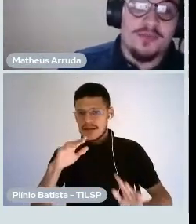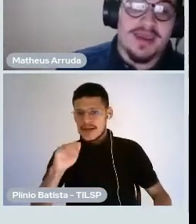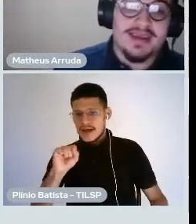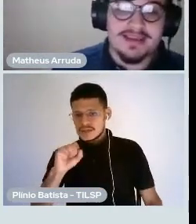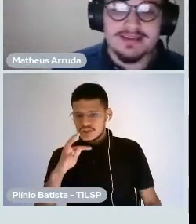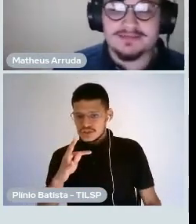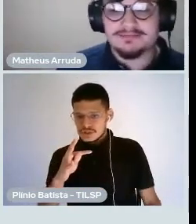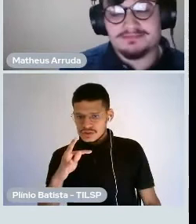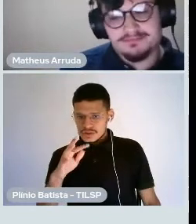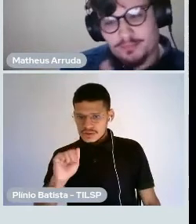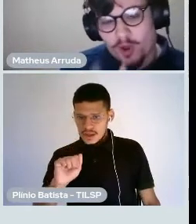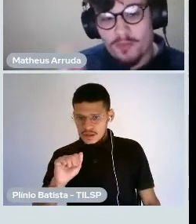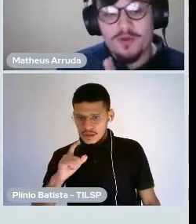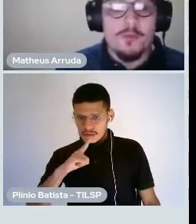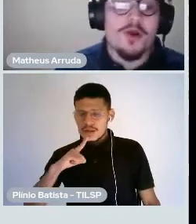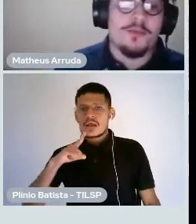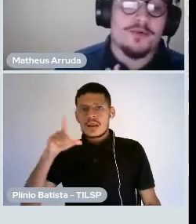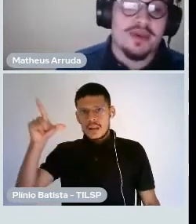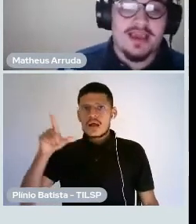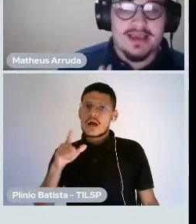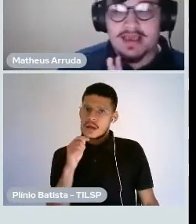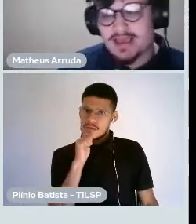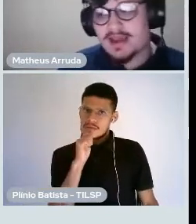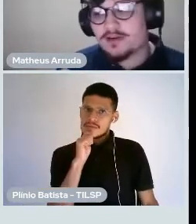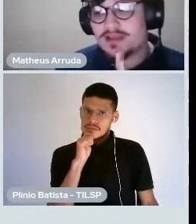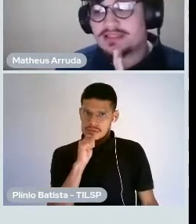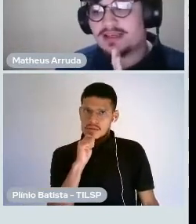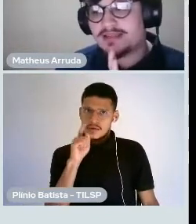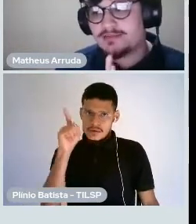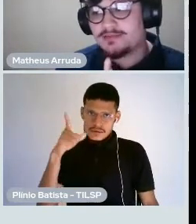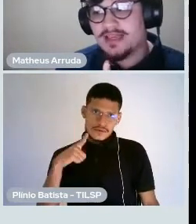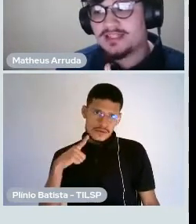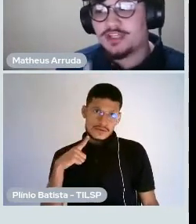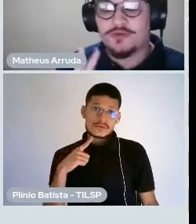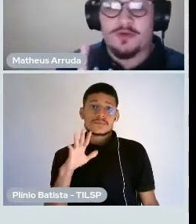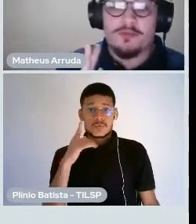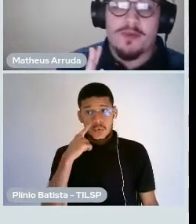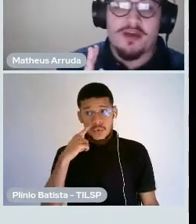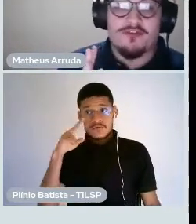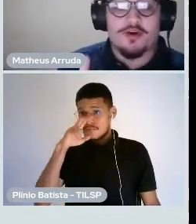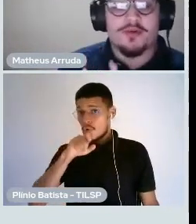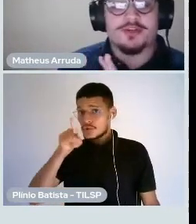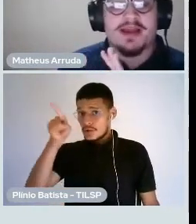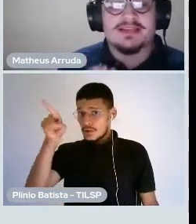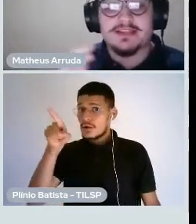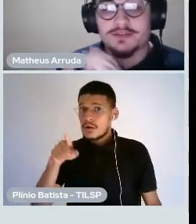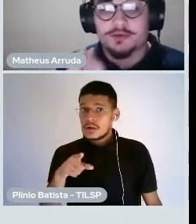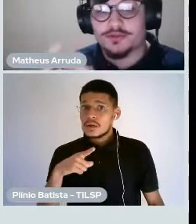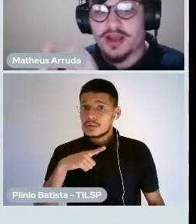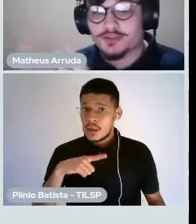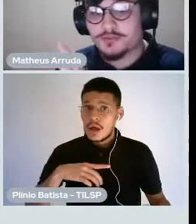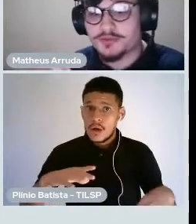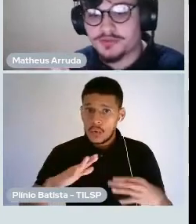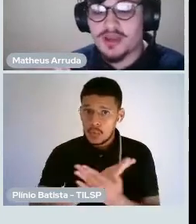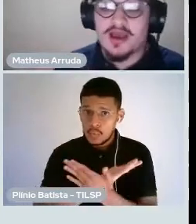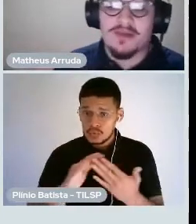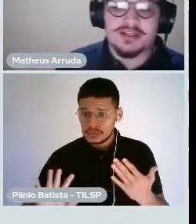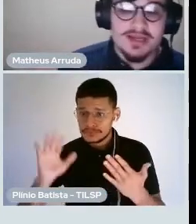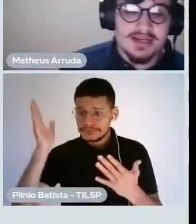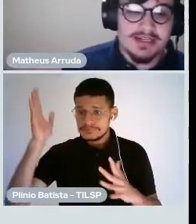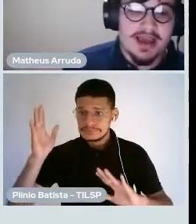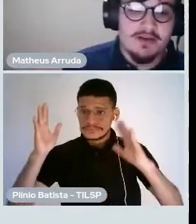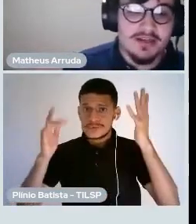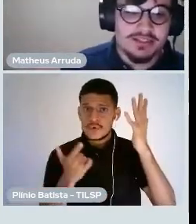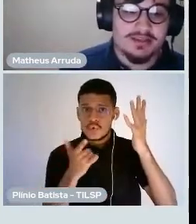É algo bem próprio, não próprio, que, querendo ou não, isso existe fenômenos parecidos em outros lugares do mundo,